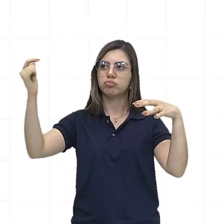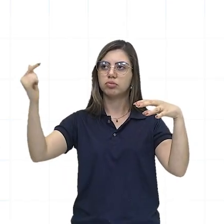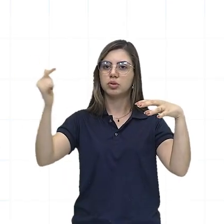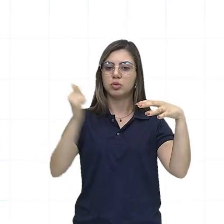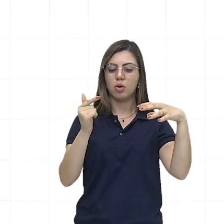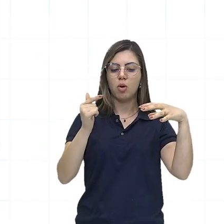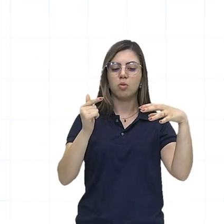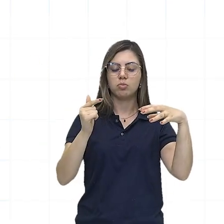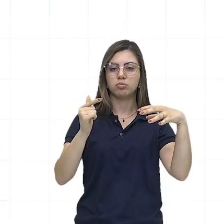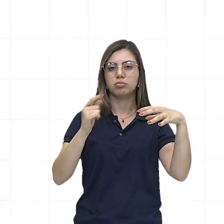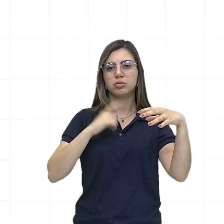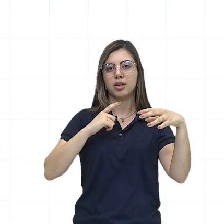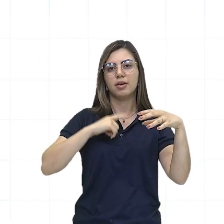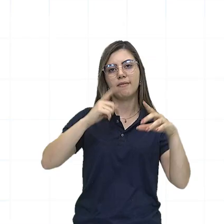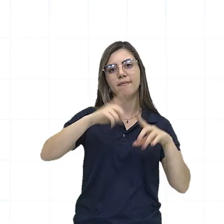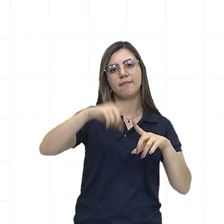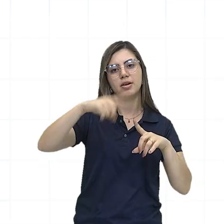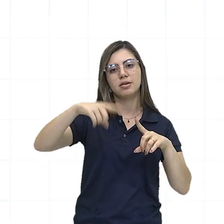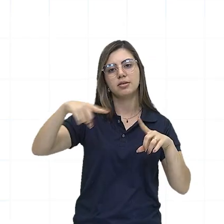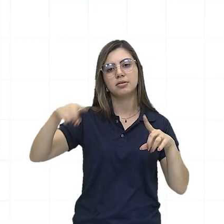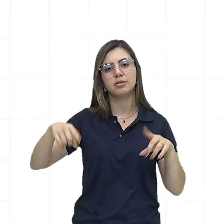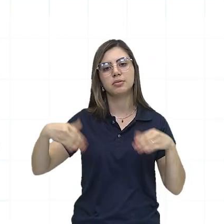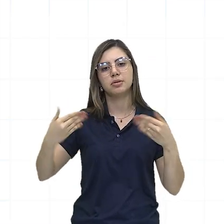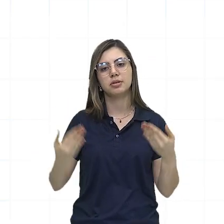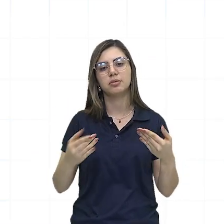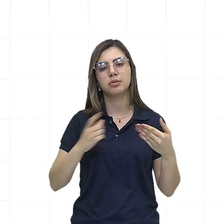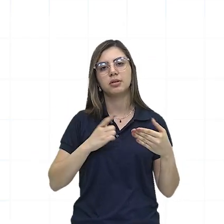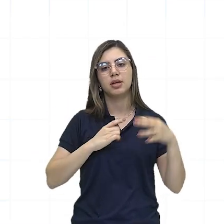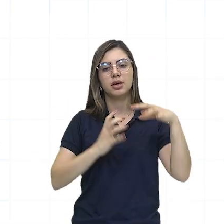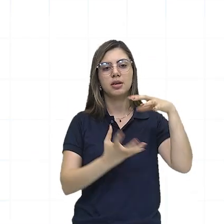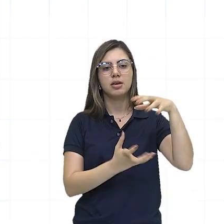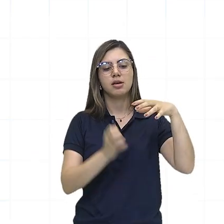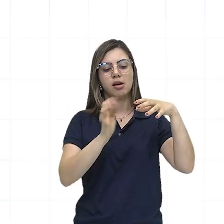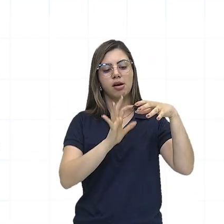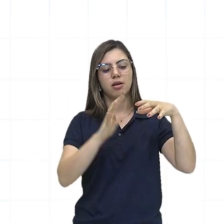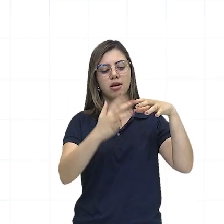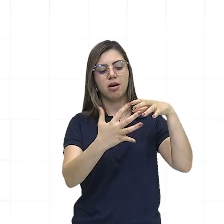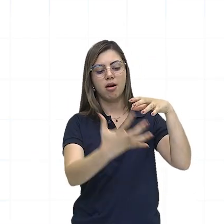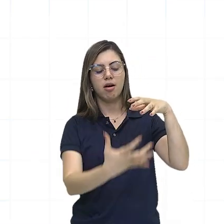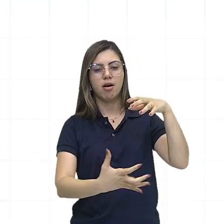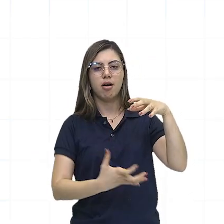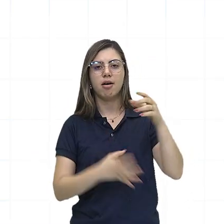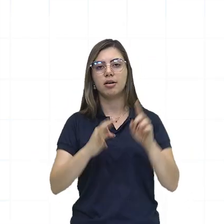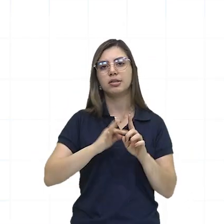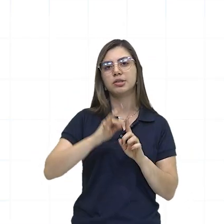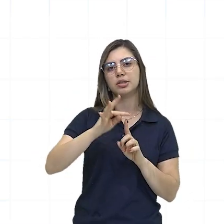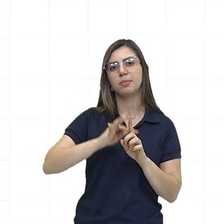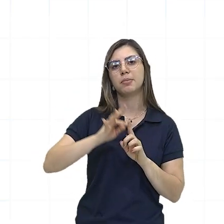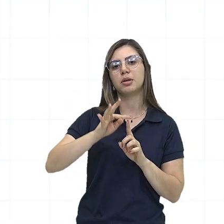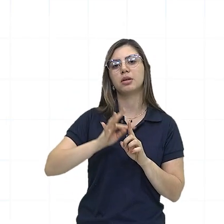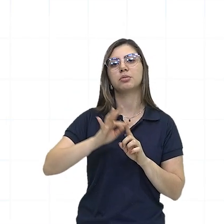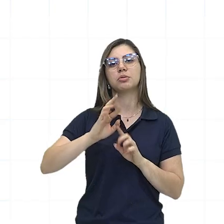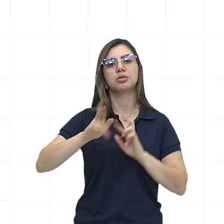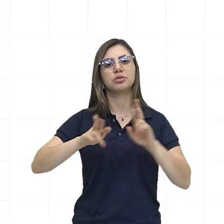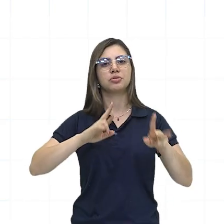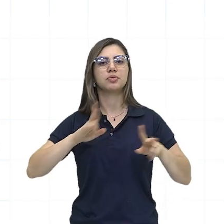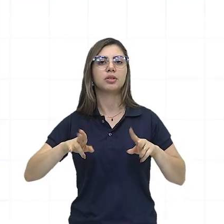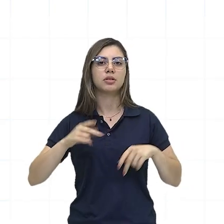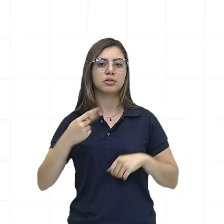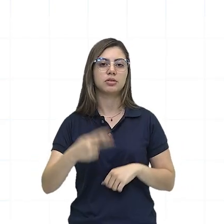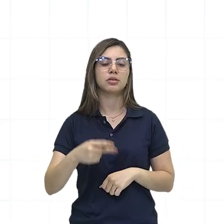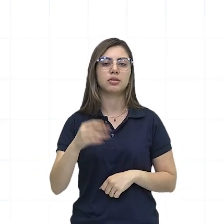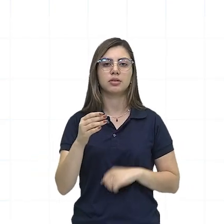de forma diferente. Por isso, nós temos as zonas térmicas da Terra. Observem